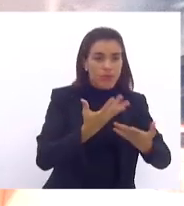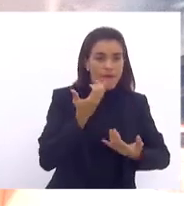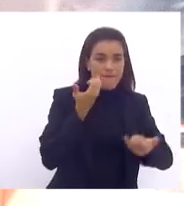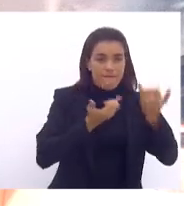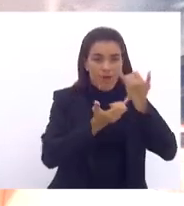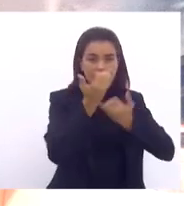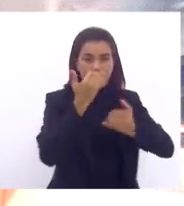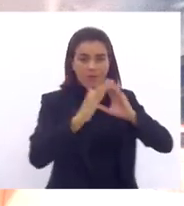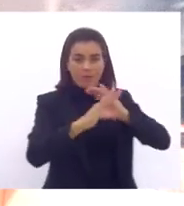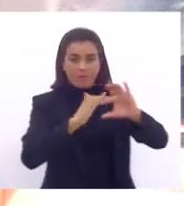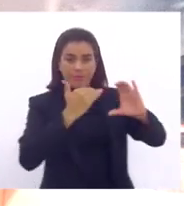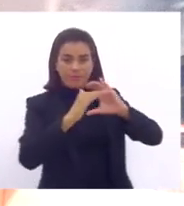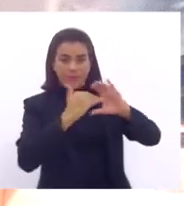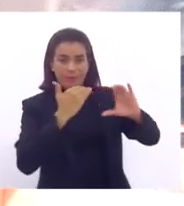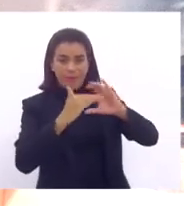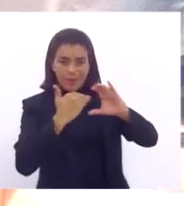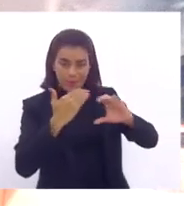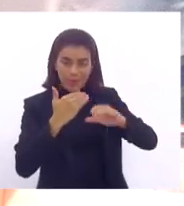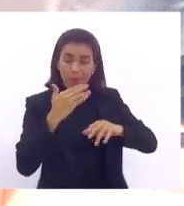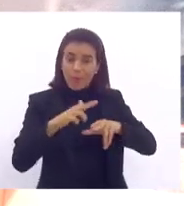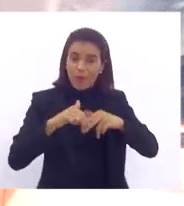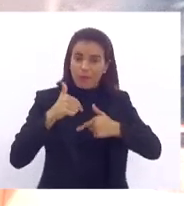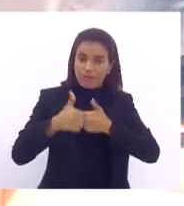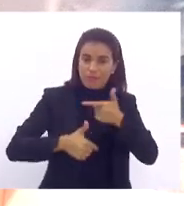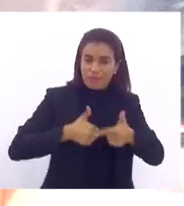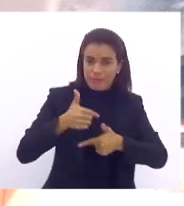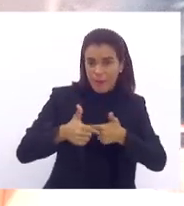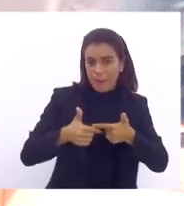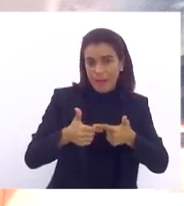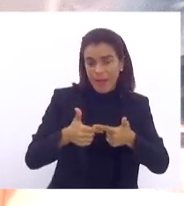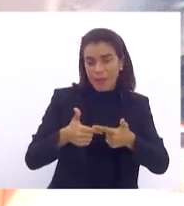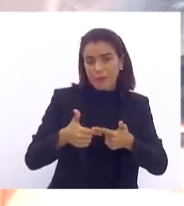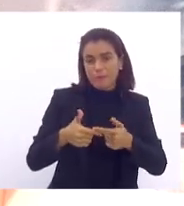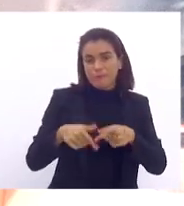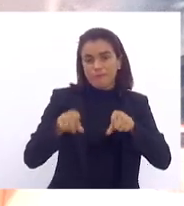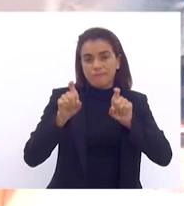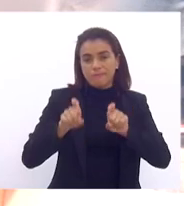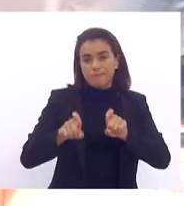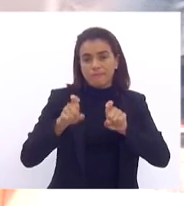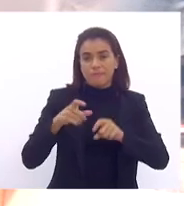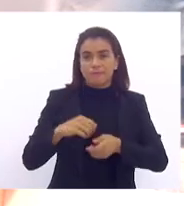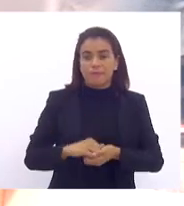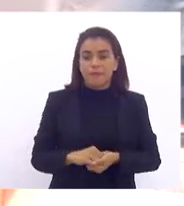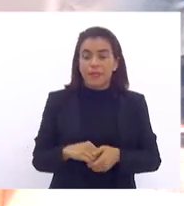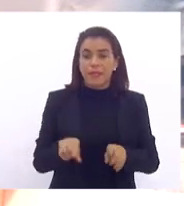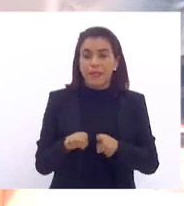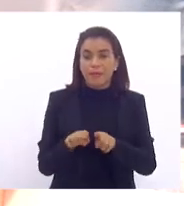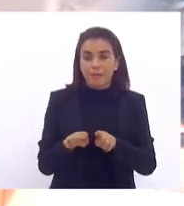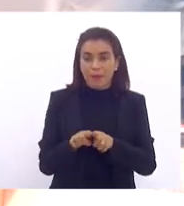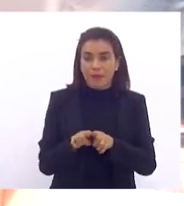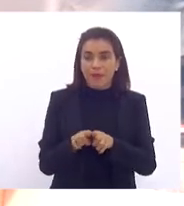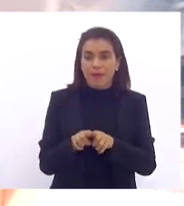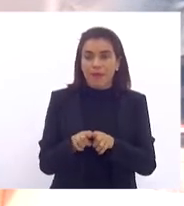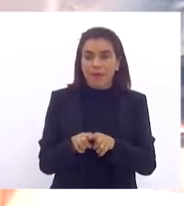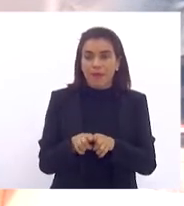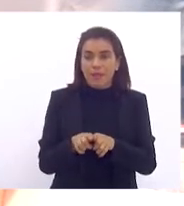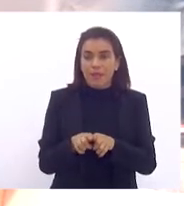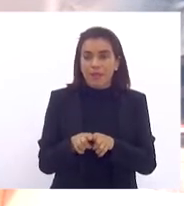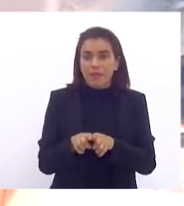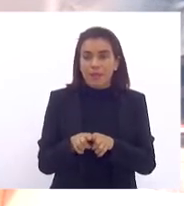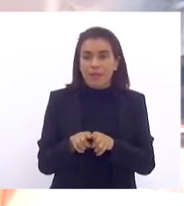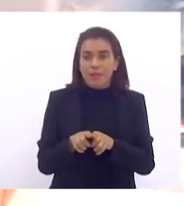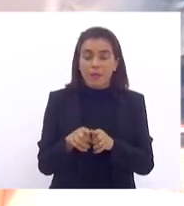que ele tem conhecimento em virtude do exercício do seu mandato e aprova e perder essa